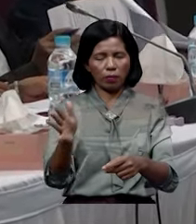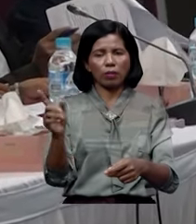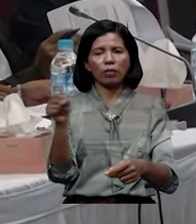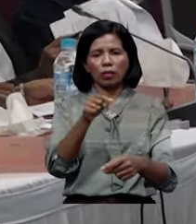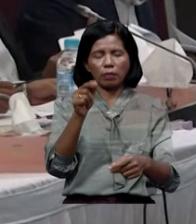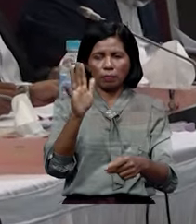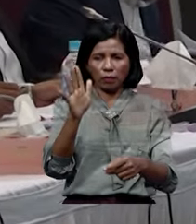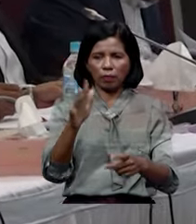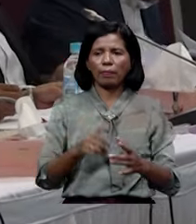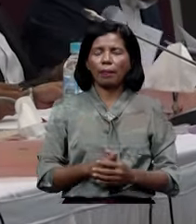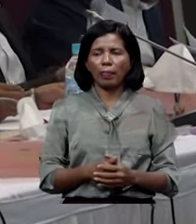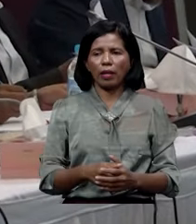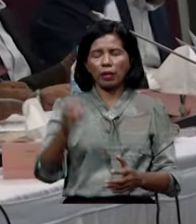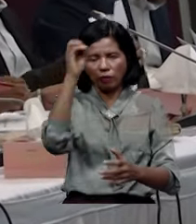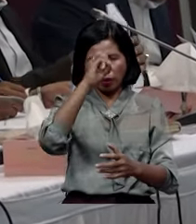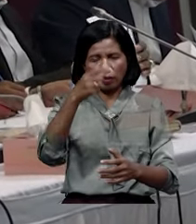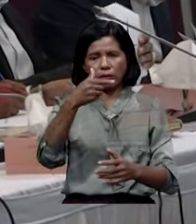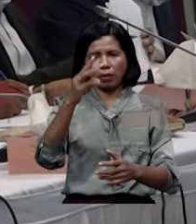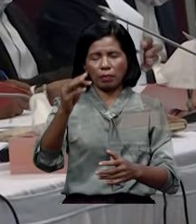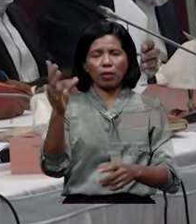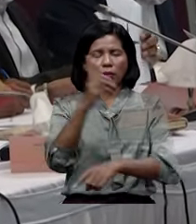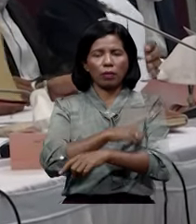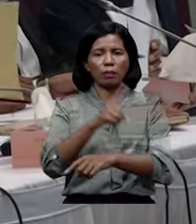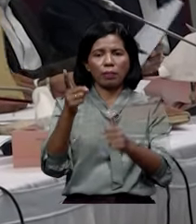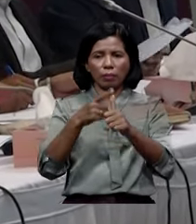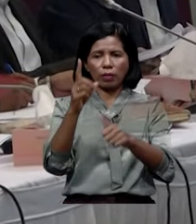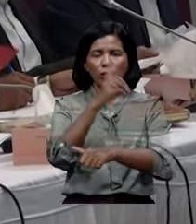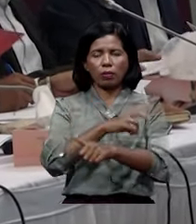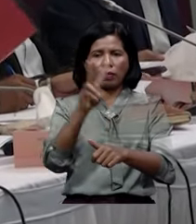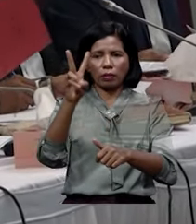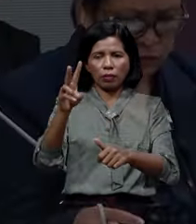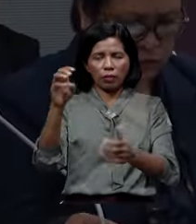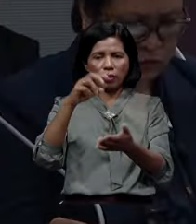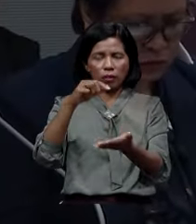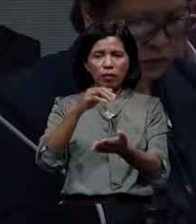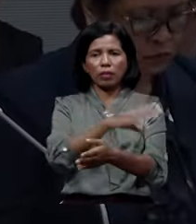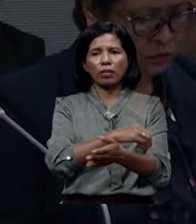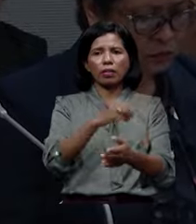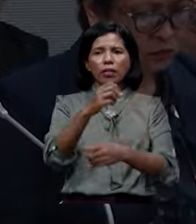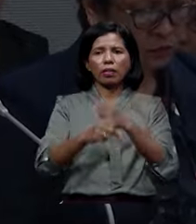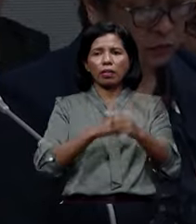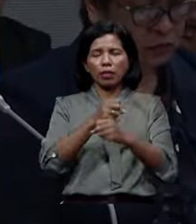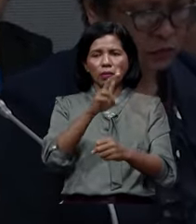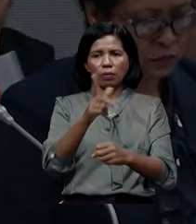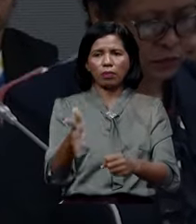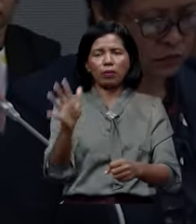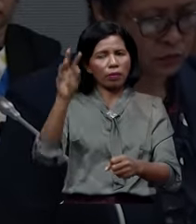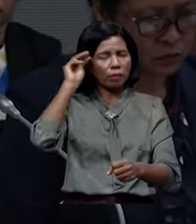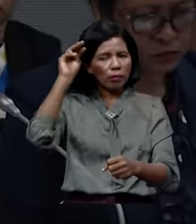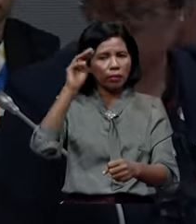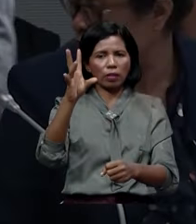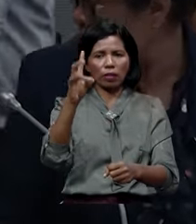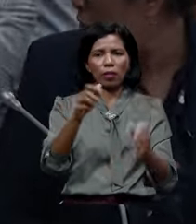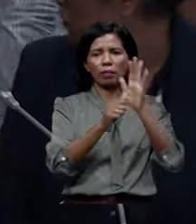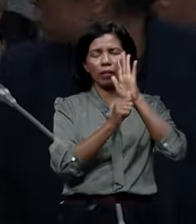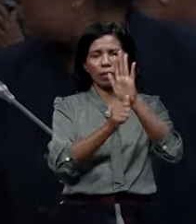Ter observação GMN e a Loron da Hulu no da Rua, discussão orçamento geral estado, tina rio rua no Reis em Lima, né? Ministério Rito maga